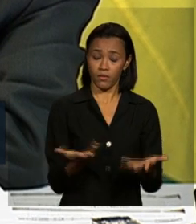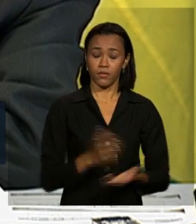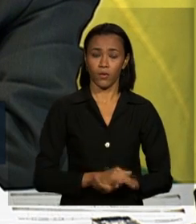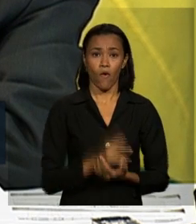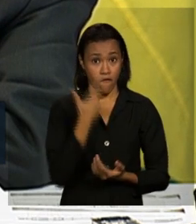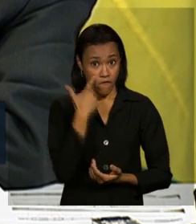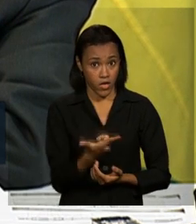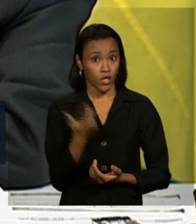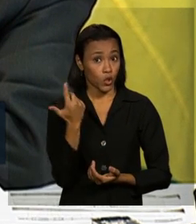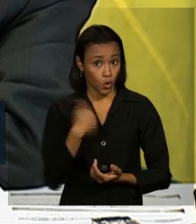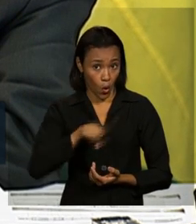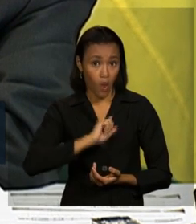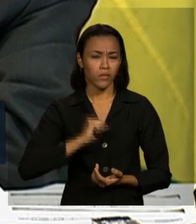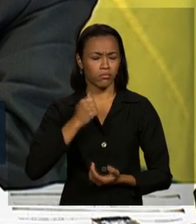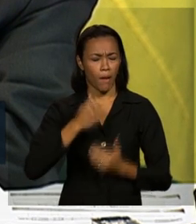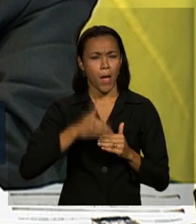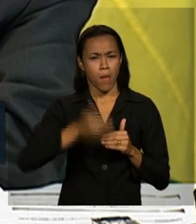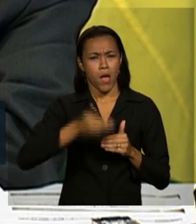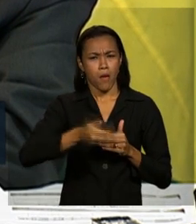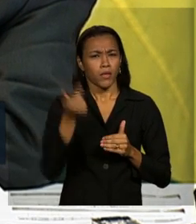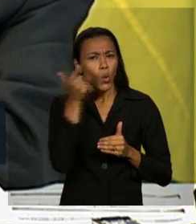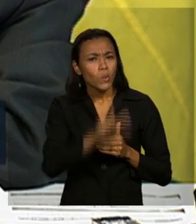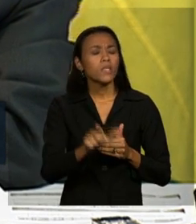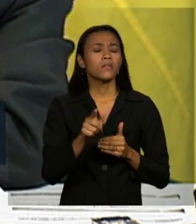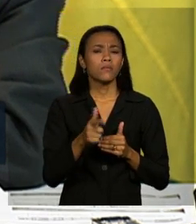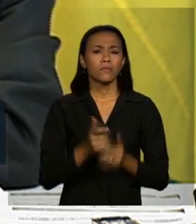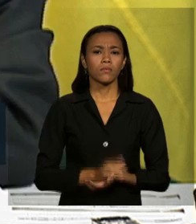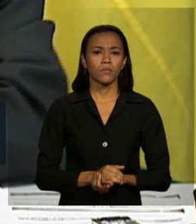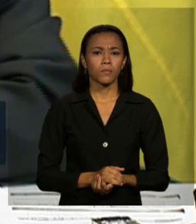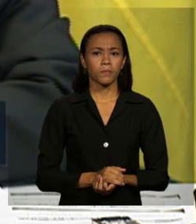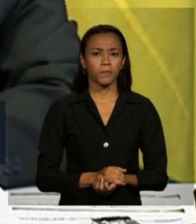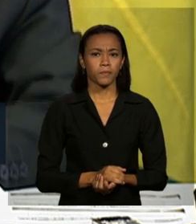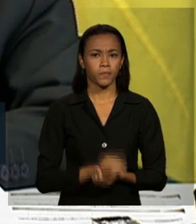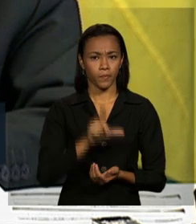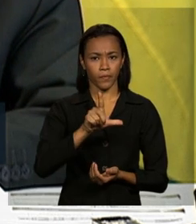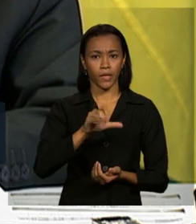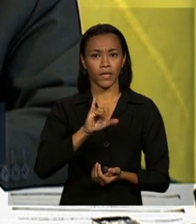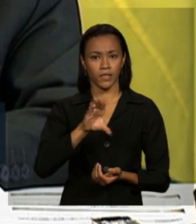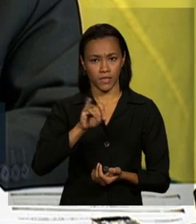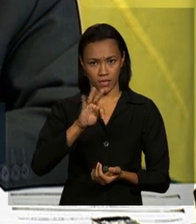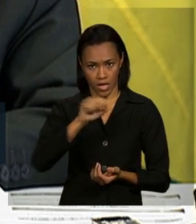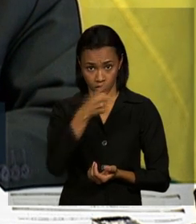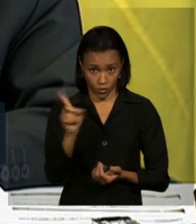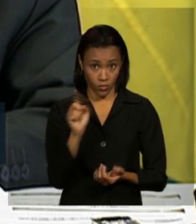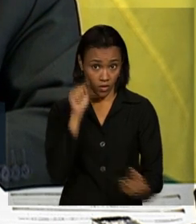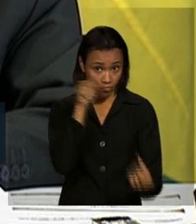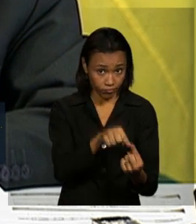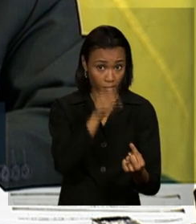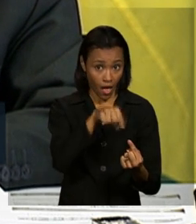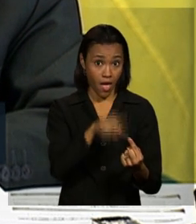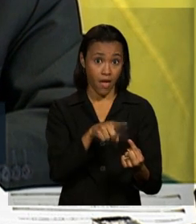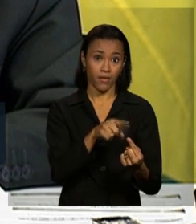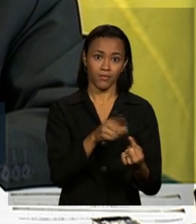que nós temos feito ao longo do tempo algumas licitações relacionadas ao programa